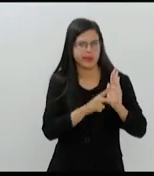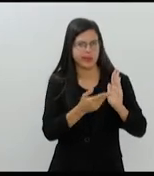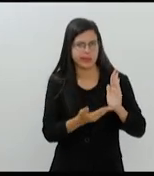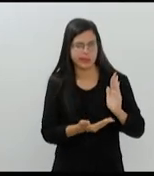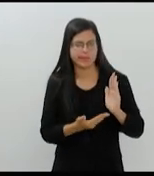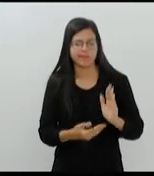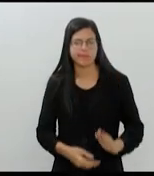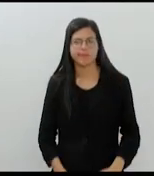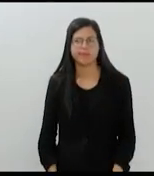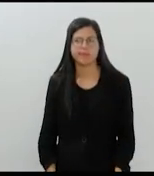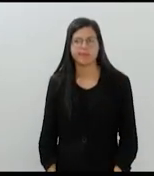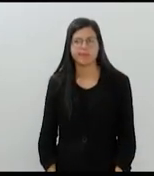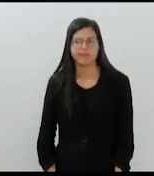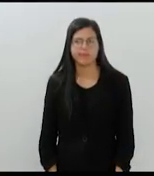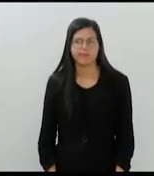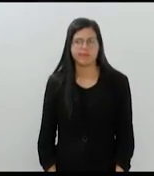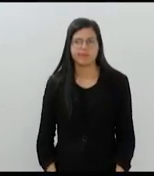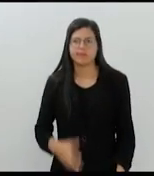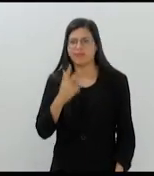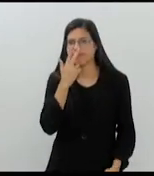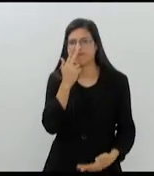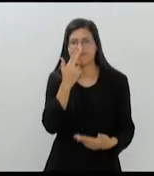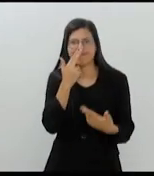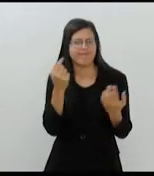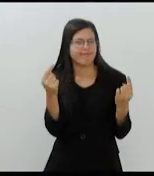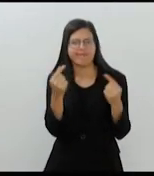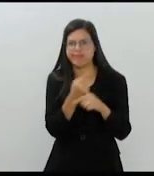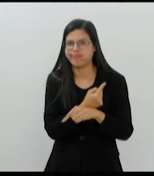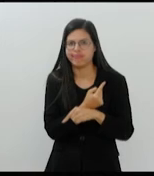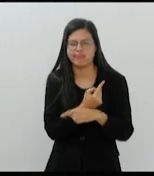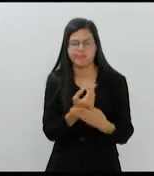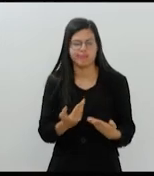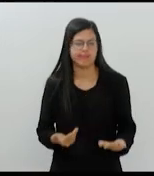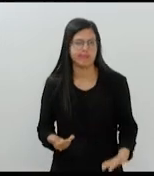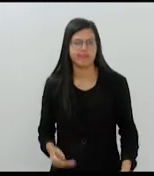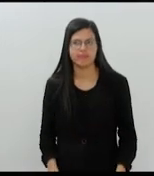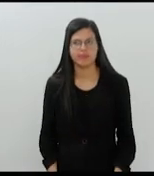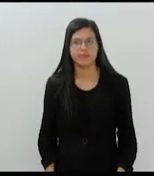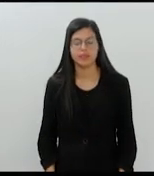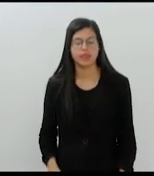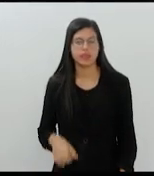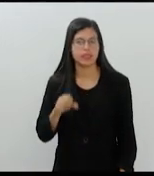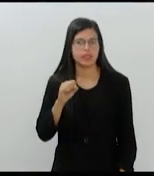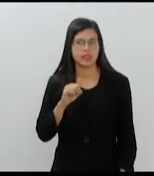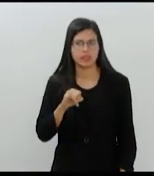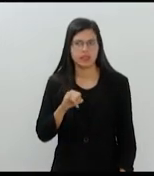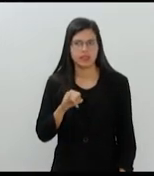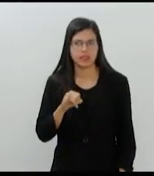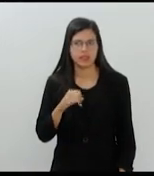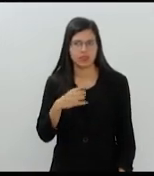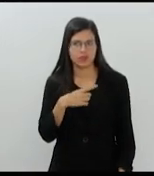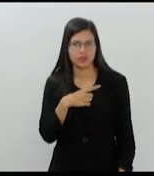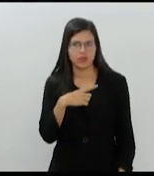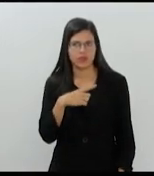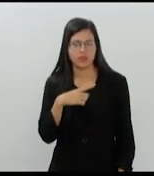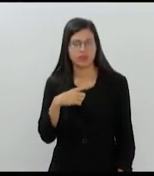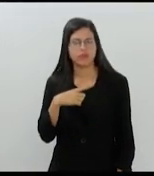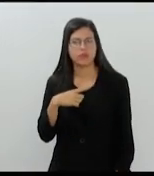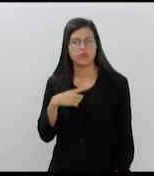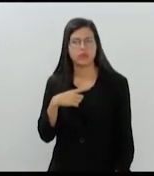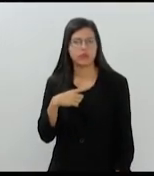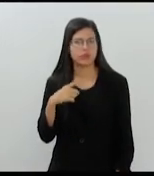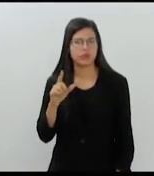É, no mínimo, uma contradição insuperável. Se tivéssemos